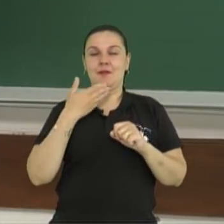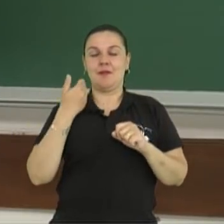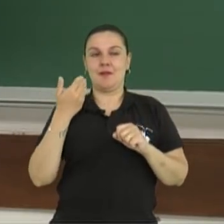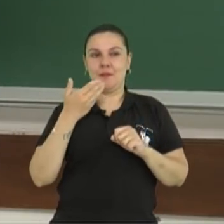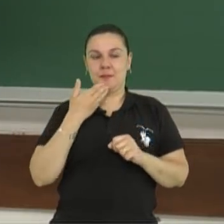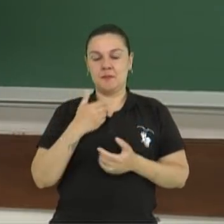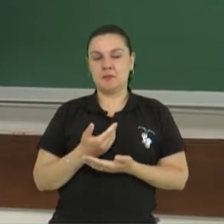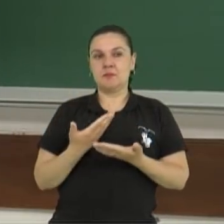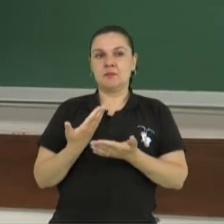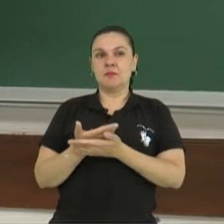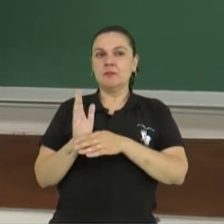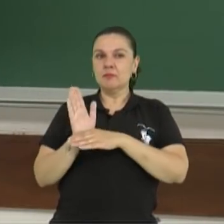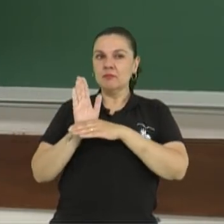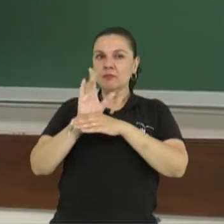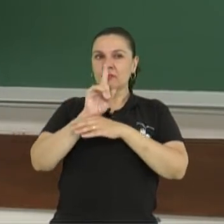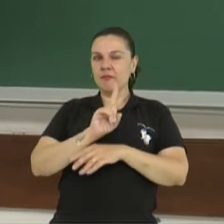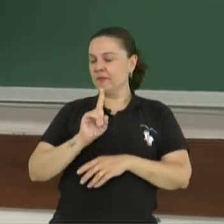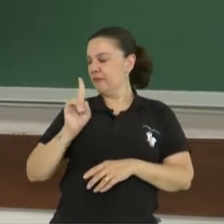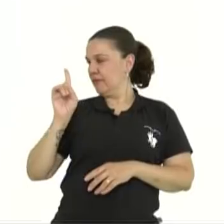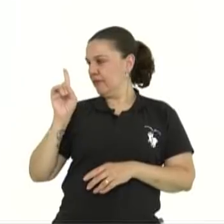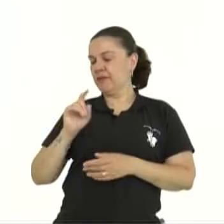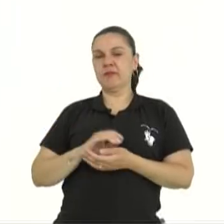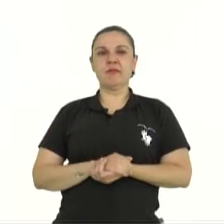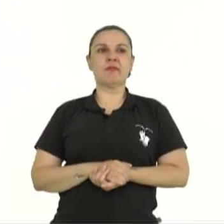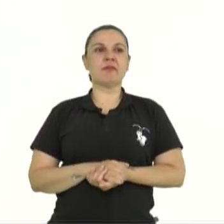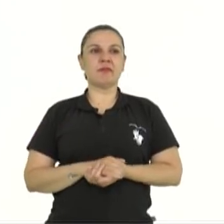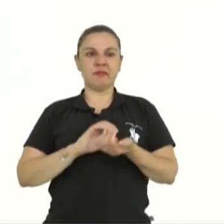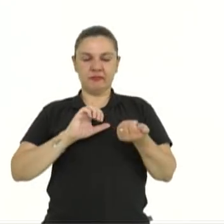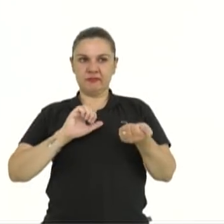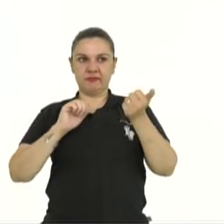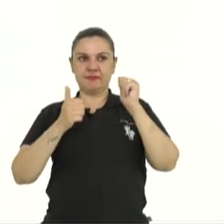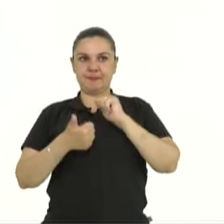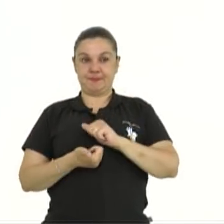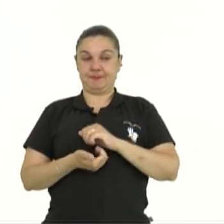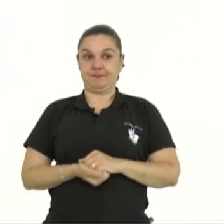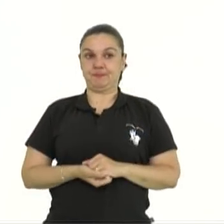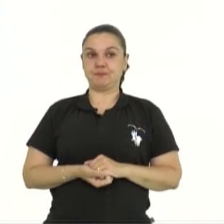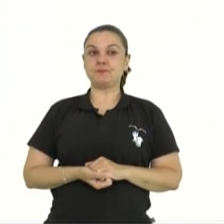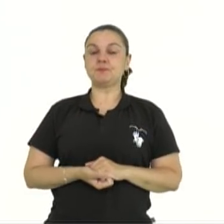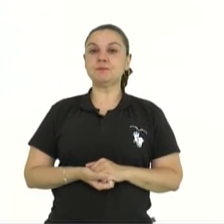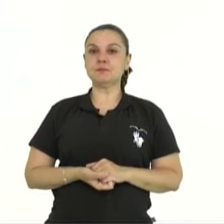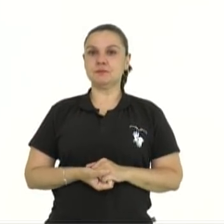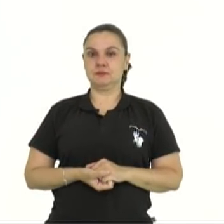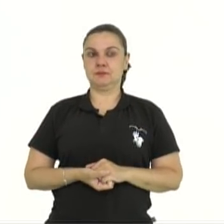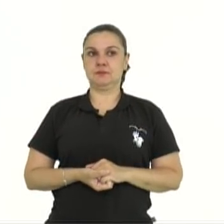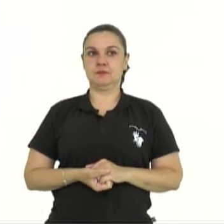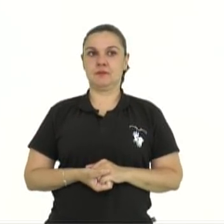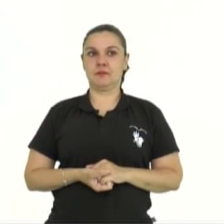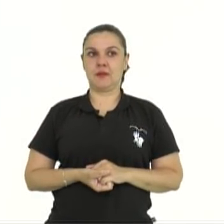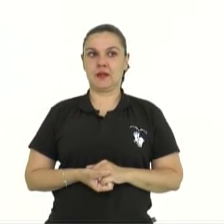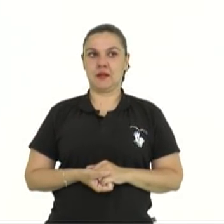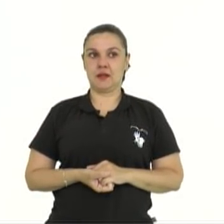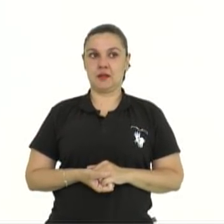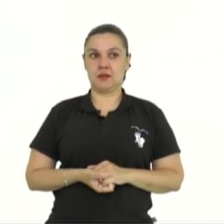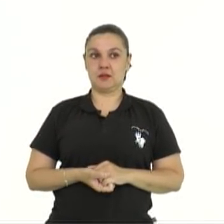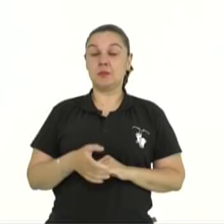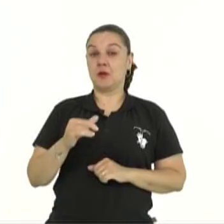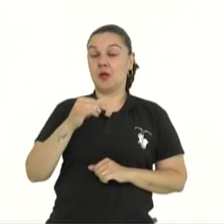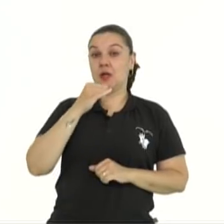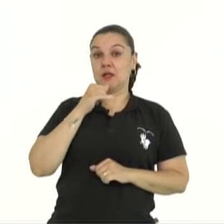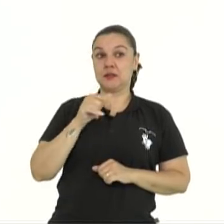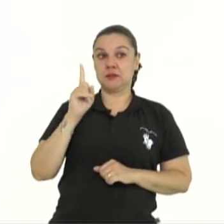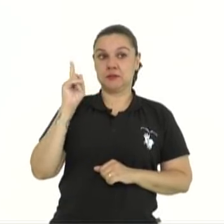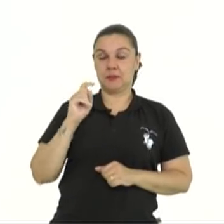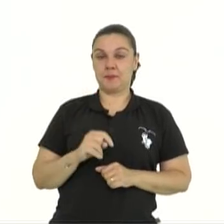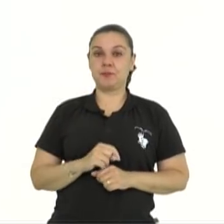como material de apoio essa tabela de transformação, né, de unidades de medida. Então, no exemplo,